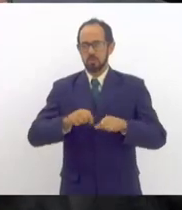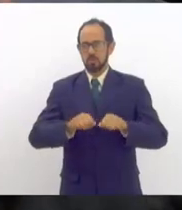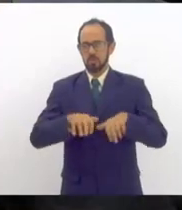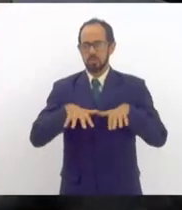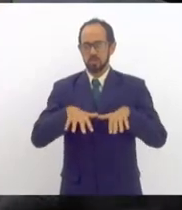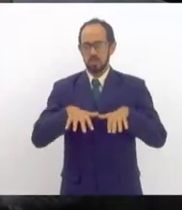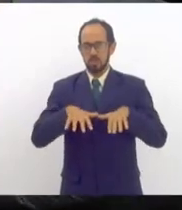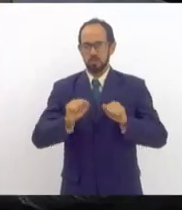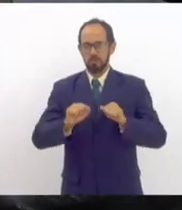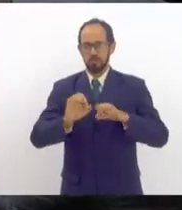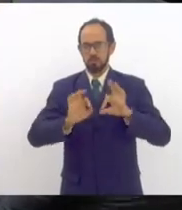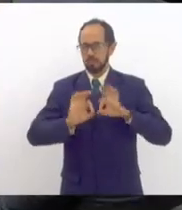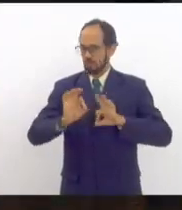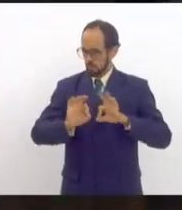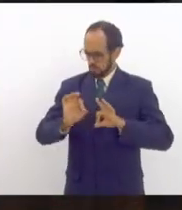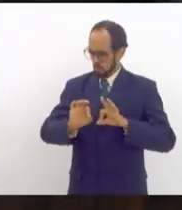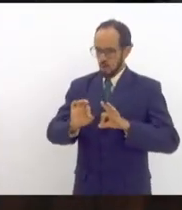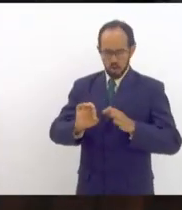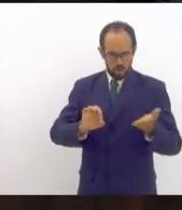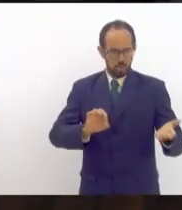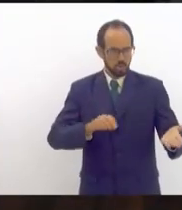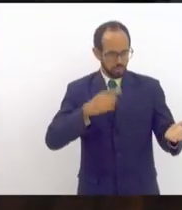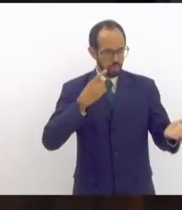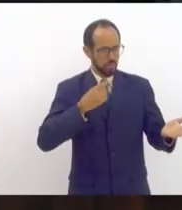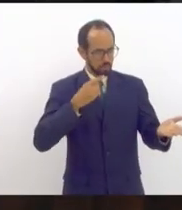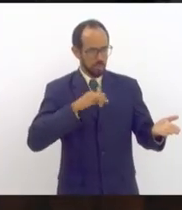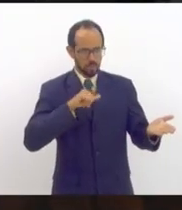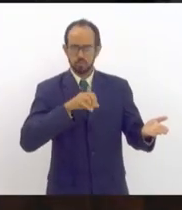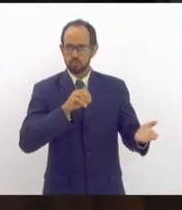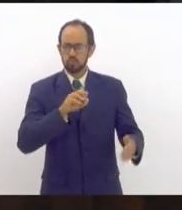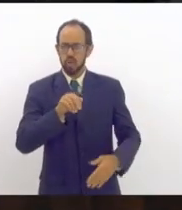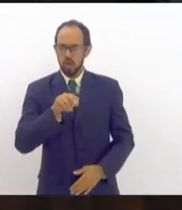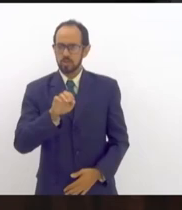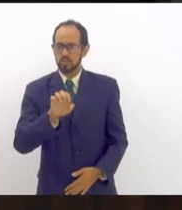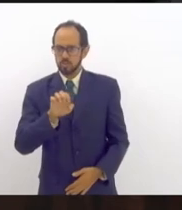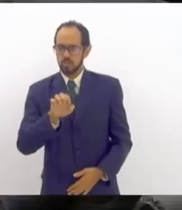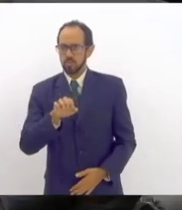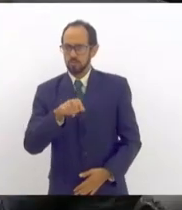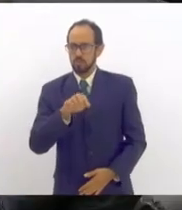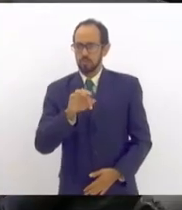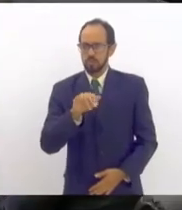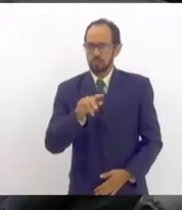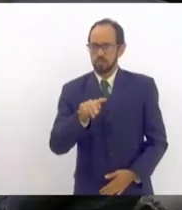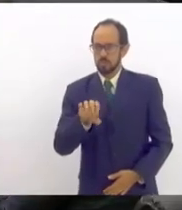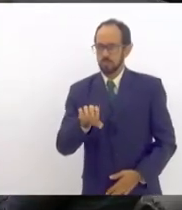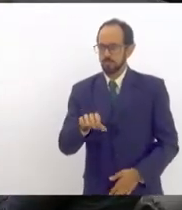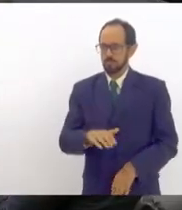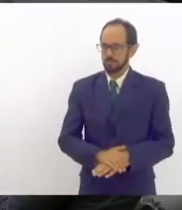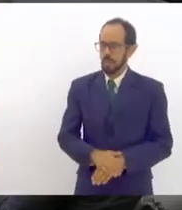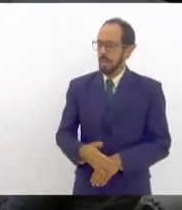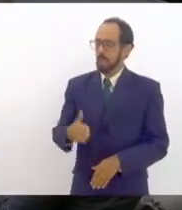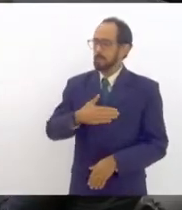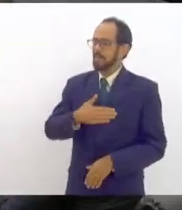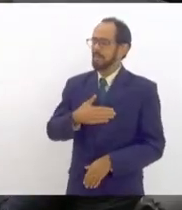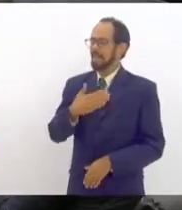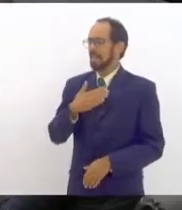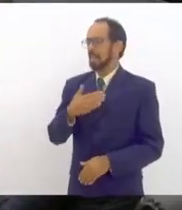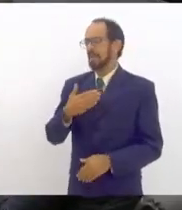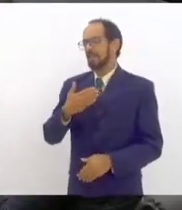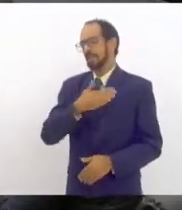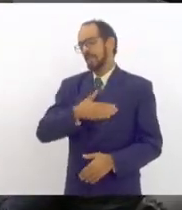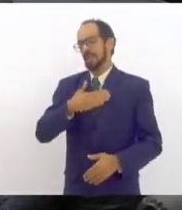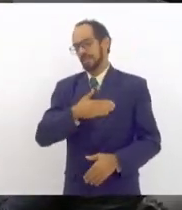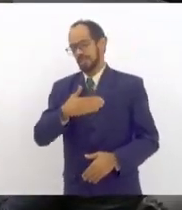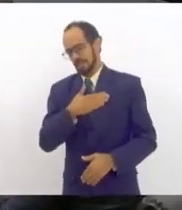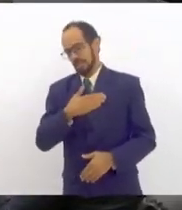uma questão de ordem um deputado Jorge Felipe Neto minha querida Presidente tia Ju